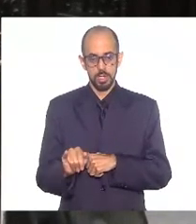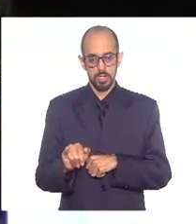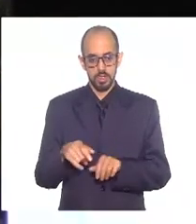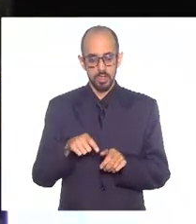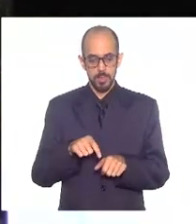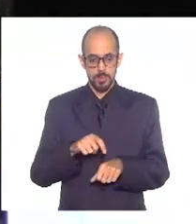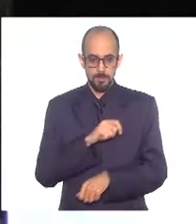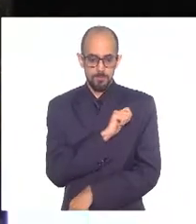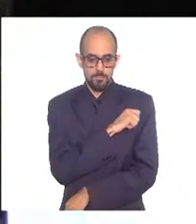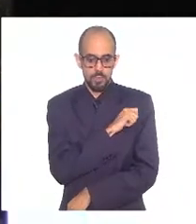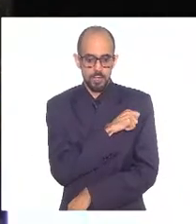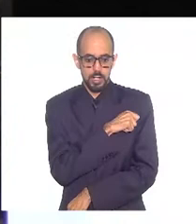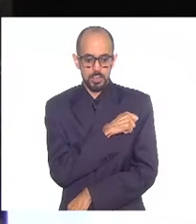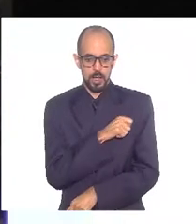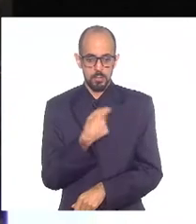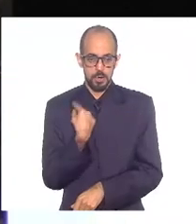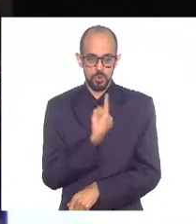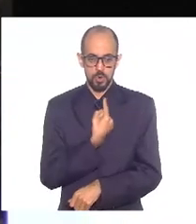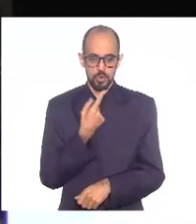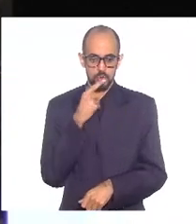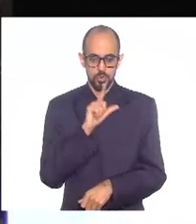ter